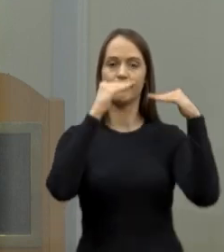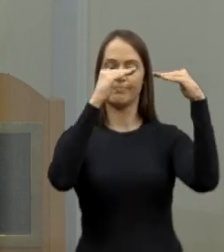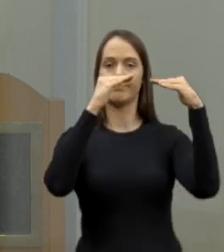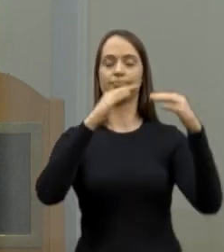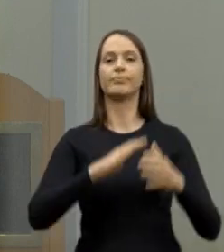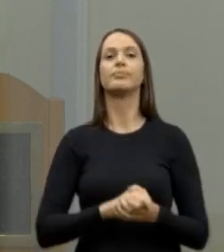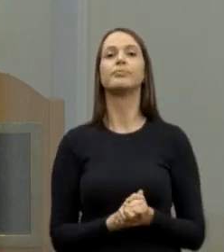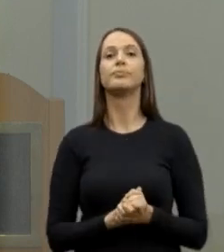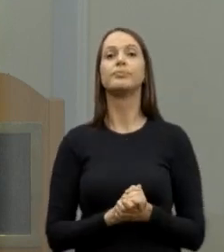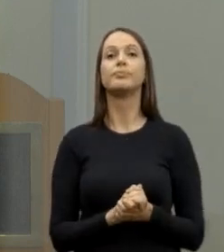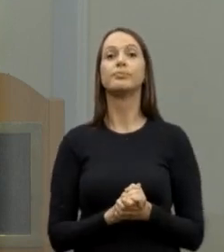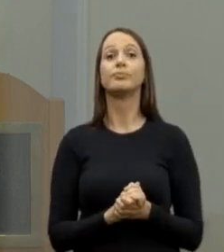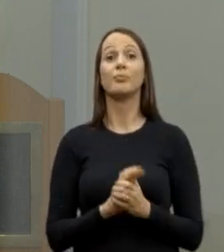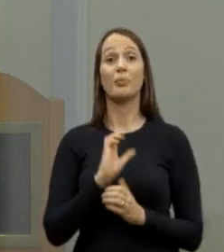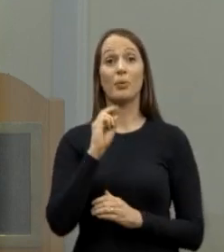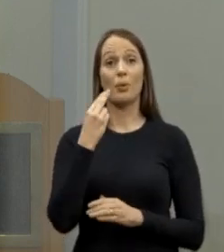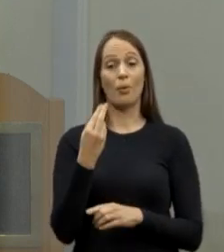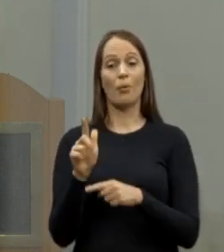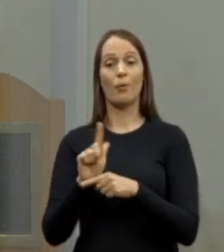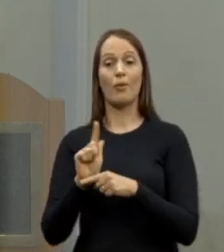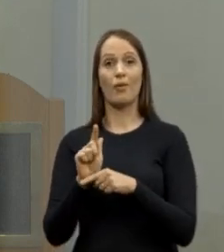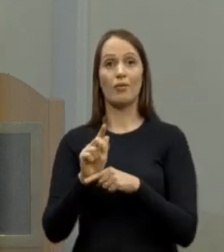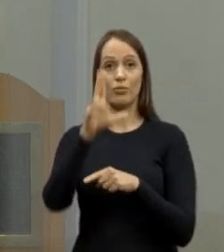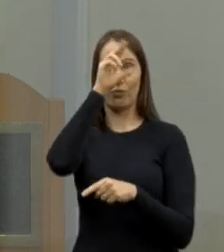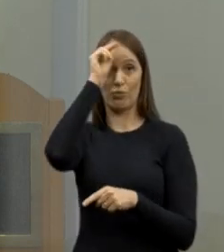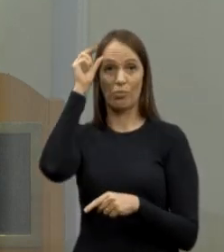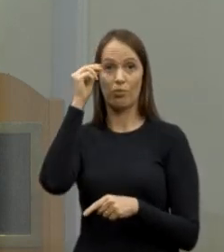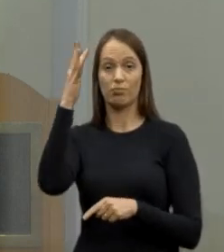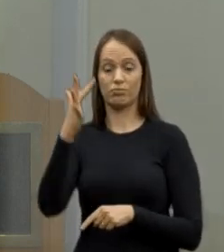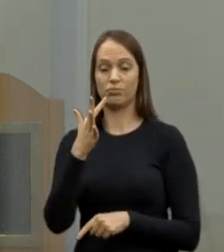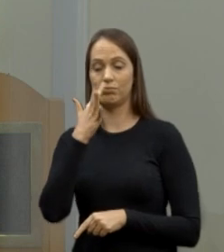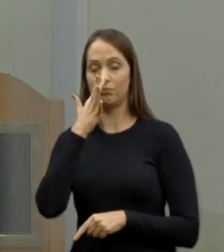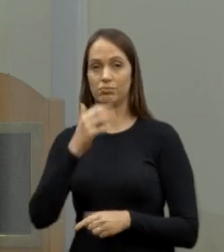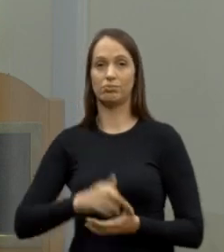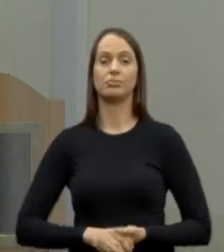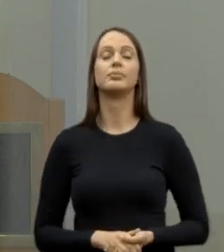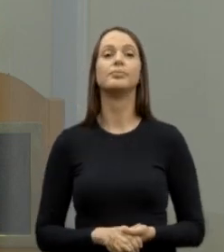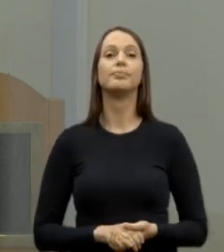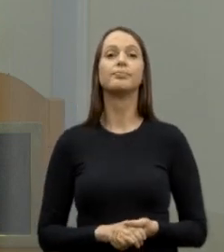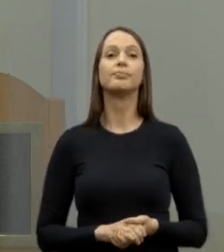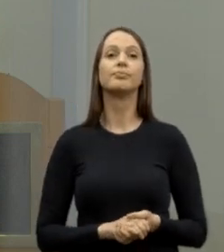tem afinidade com o governo. Aí vem outro colega e fala, entre aspas,